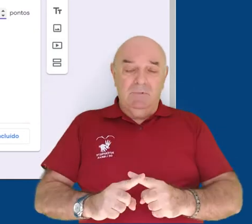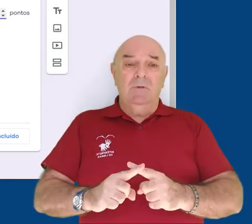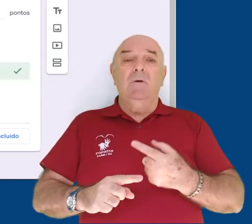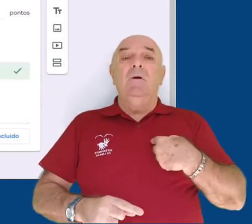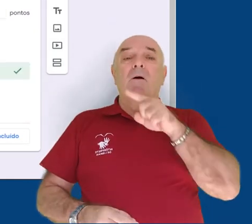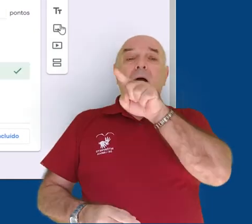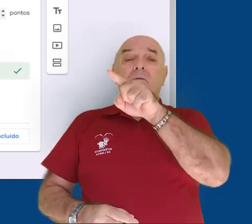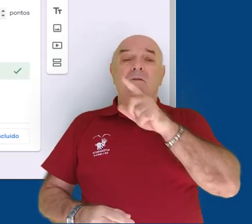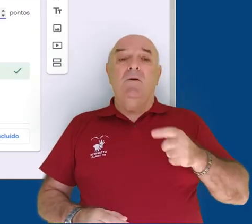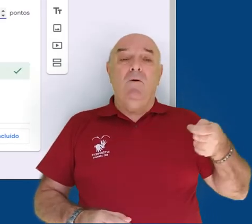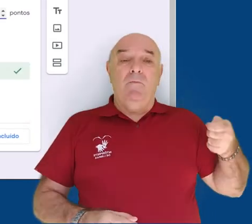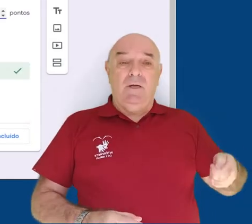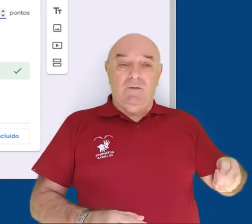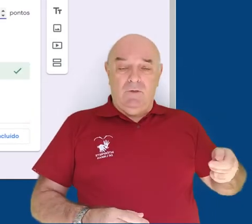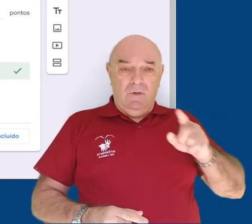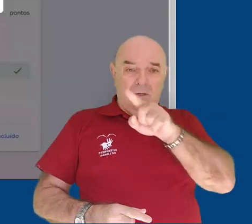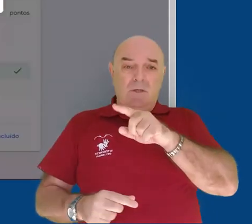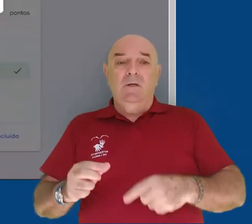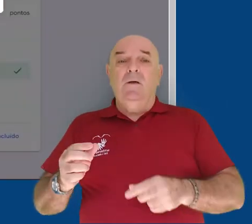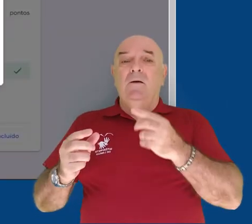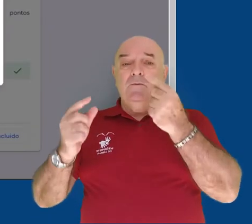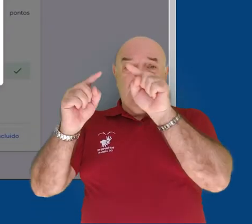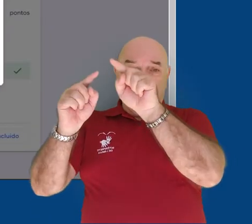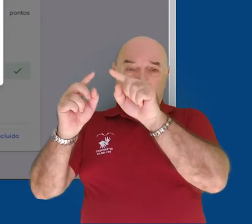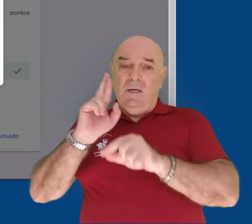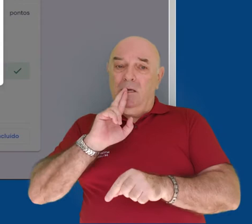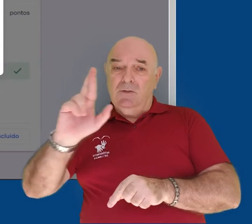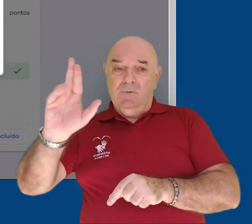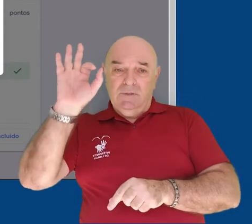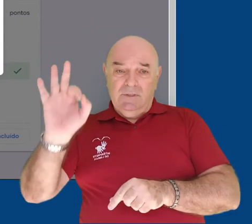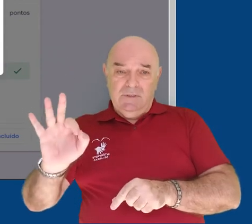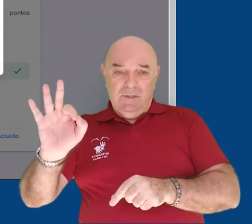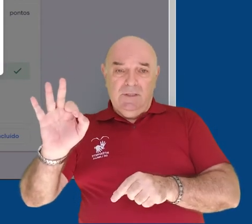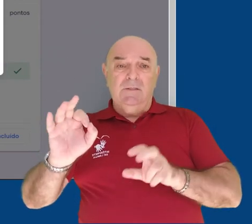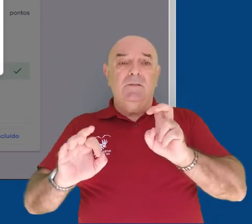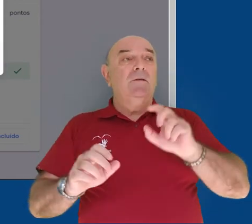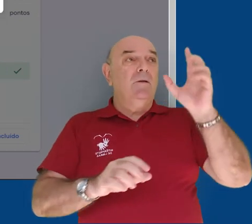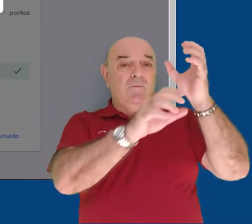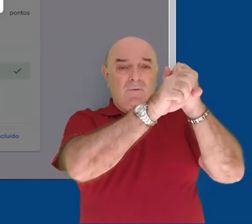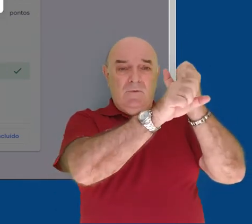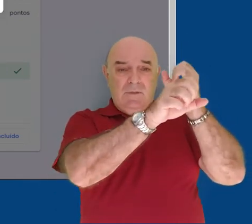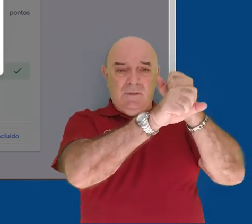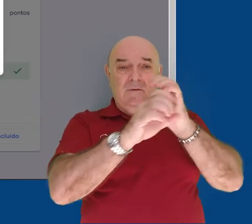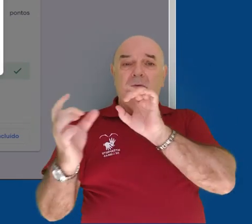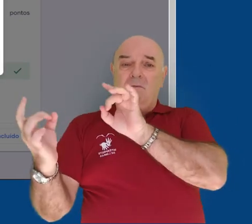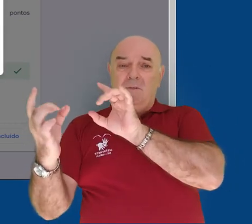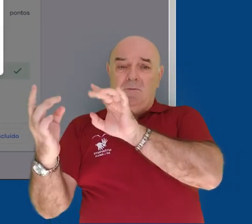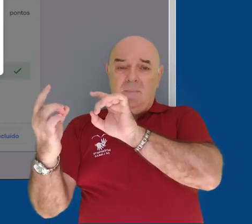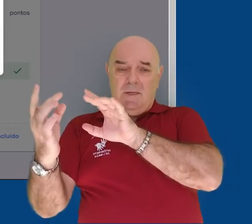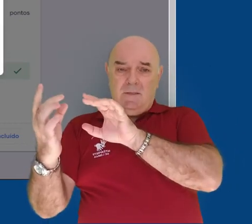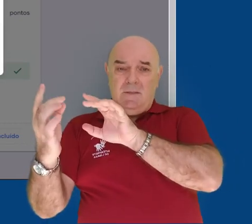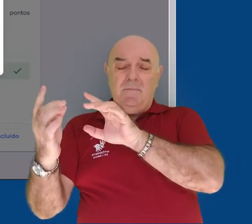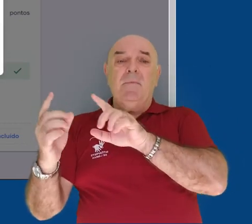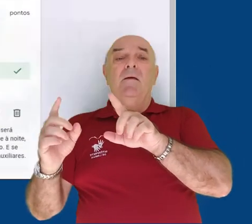opções colocarei que ela obrigatória adicionarei a resposta correta em chave de resposta a pontuação e o feedback